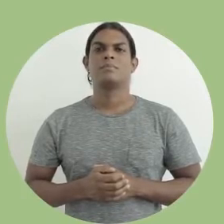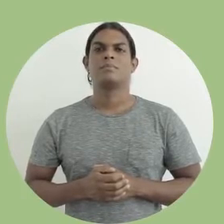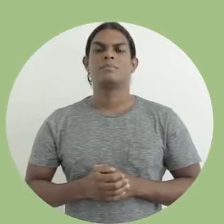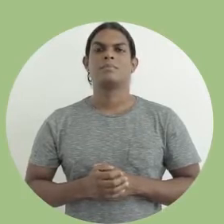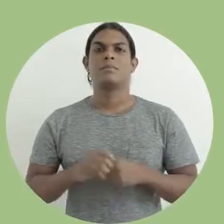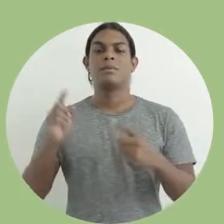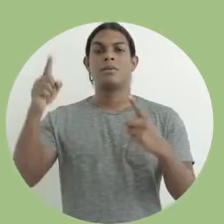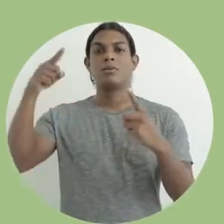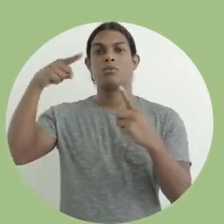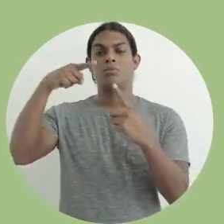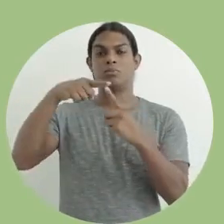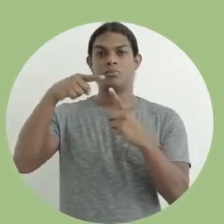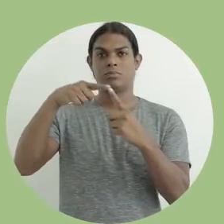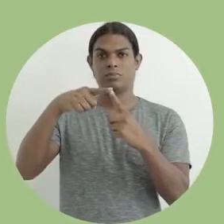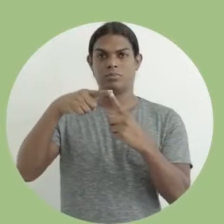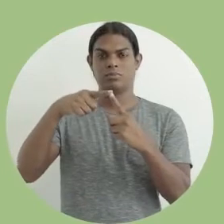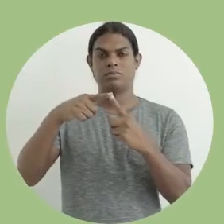seguinte: